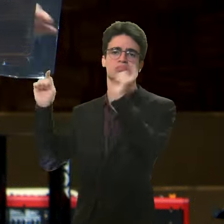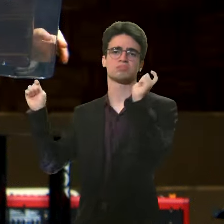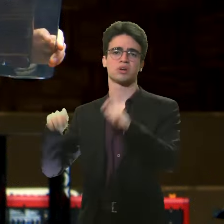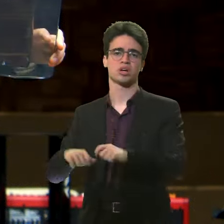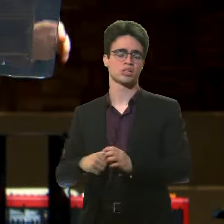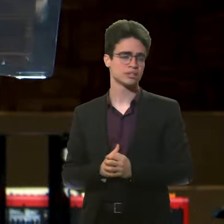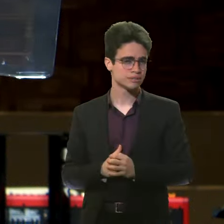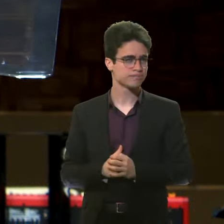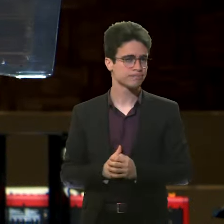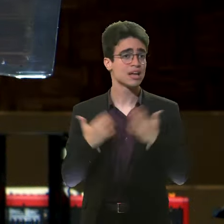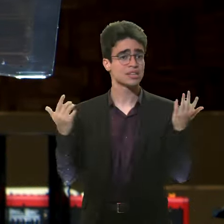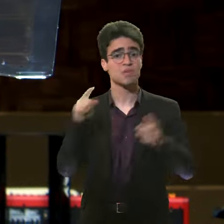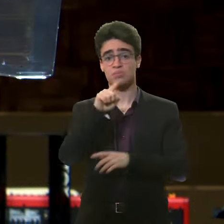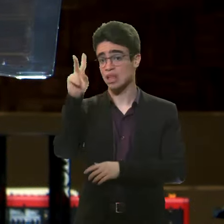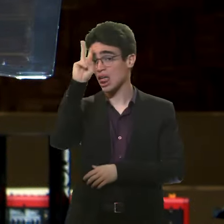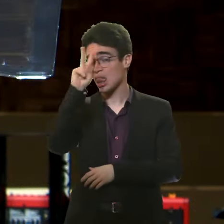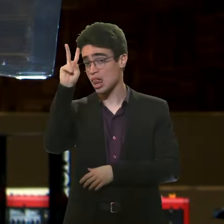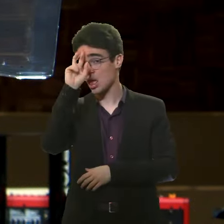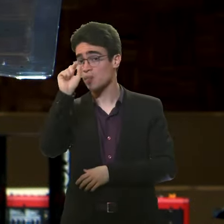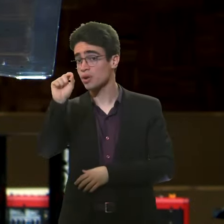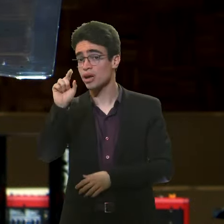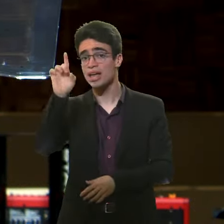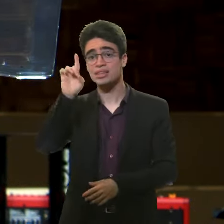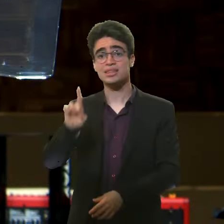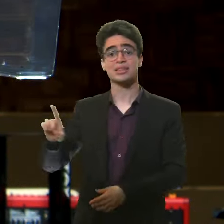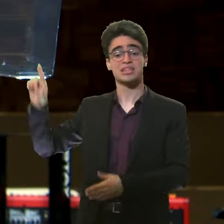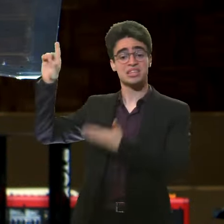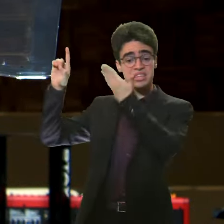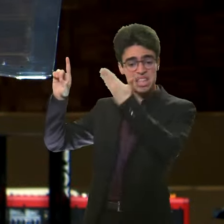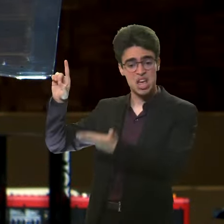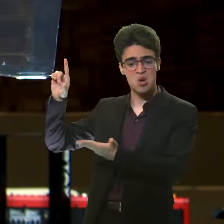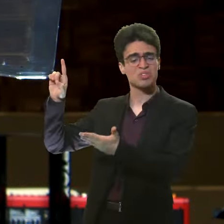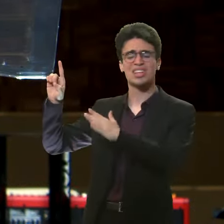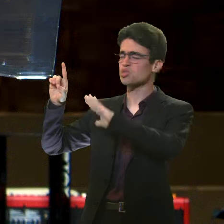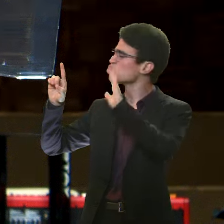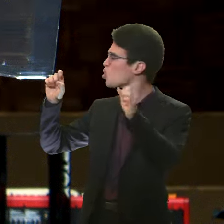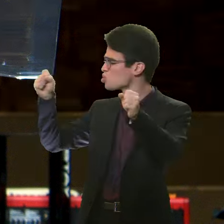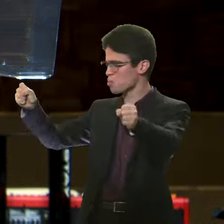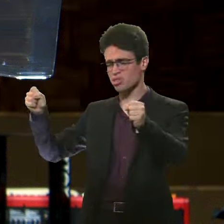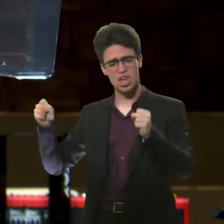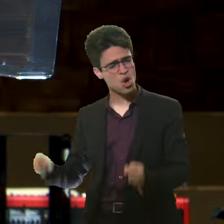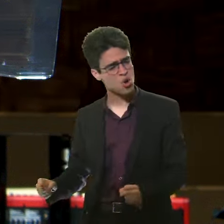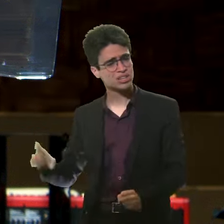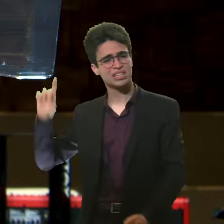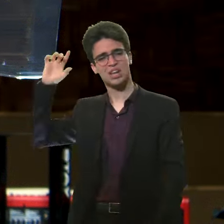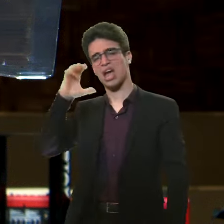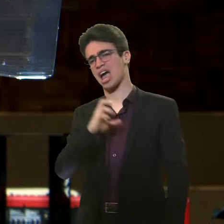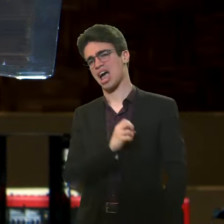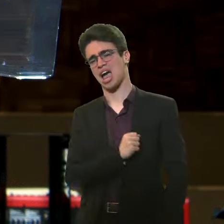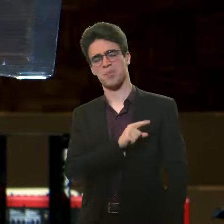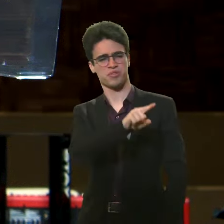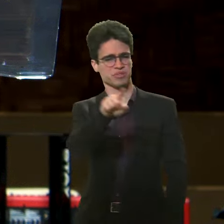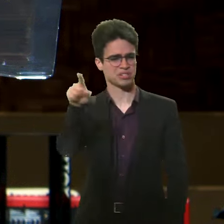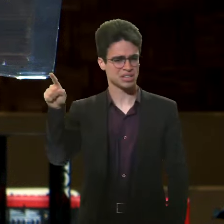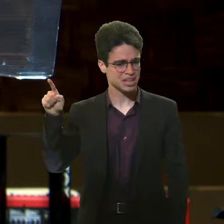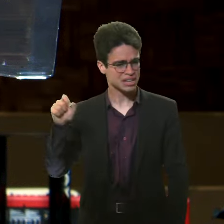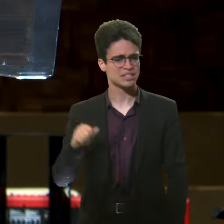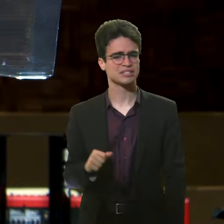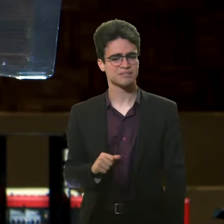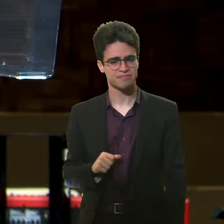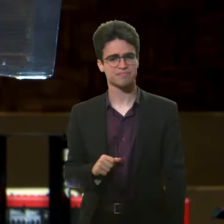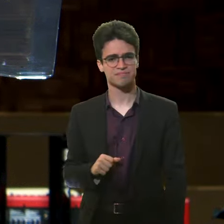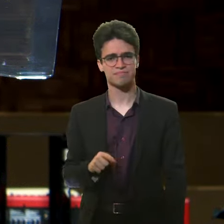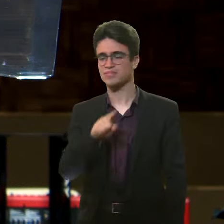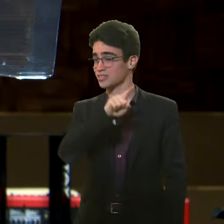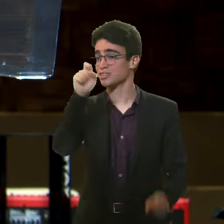esqueça, existe um Deus todo-poderoso que ama você. E eu não posso continuar sem pedir para